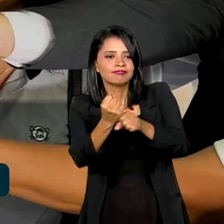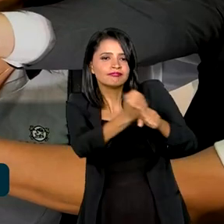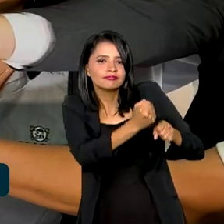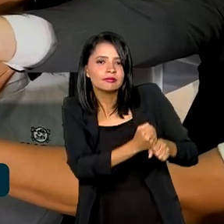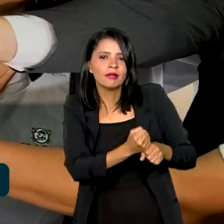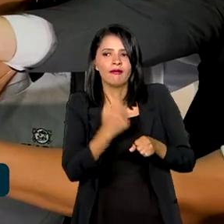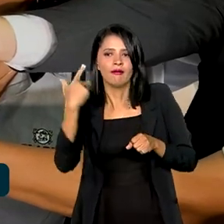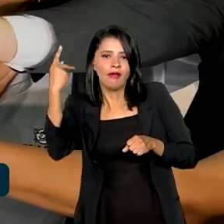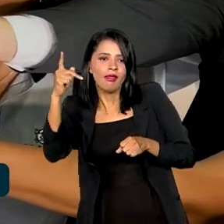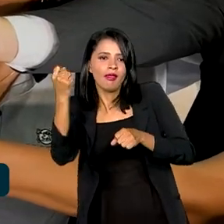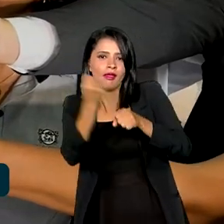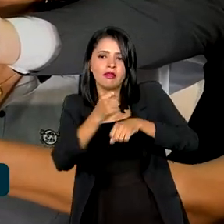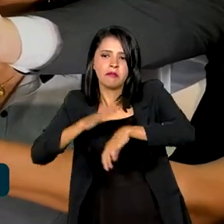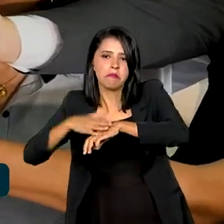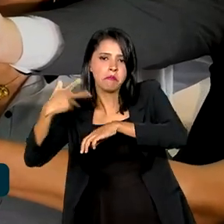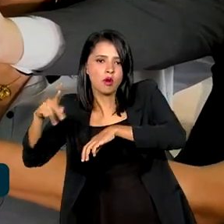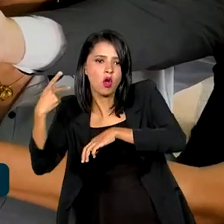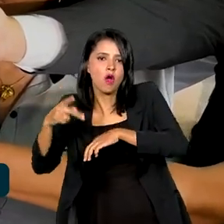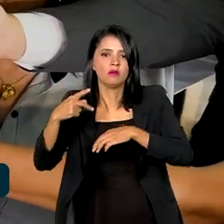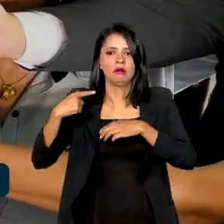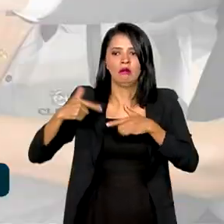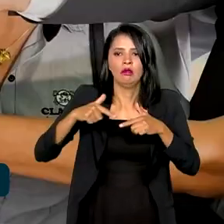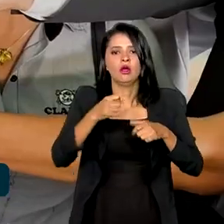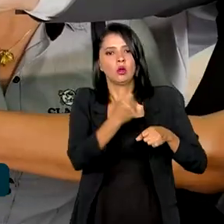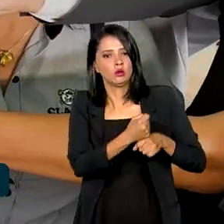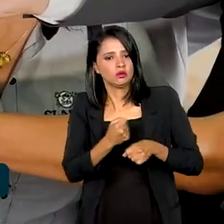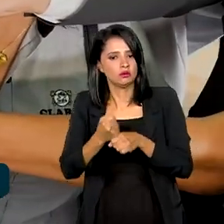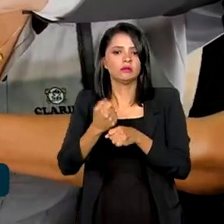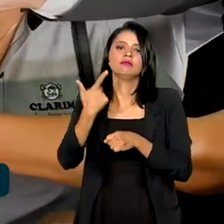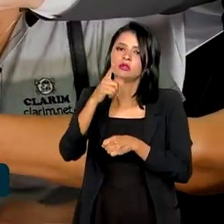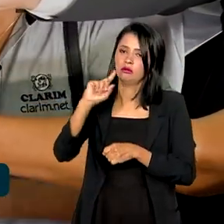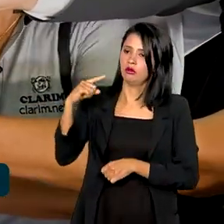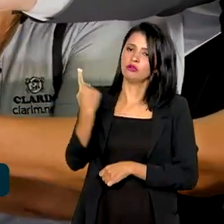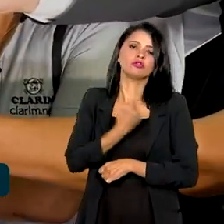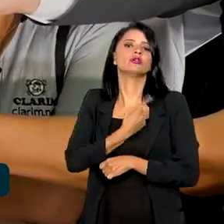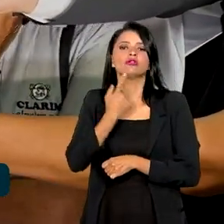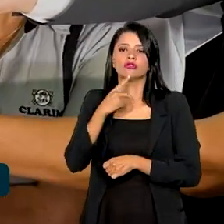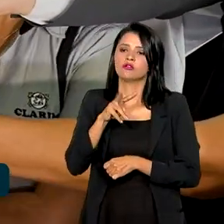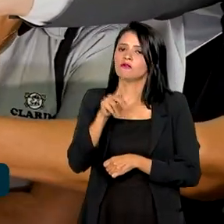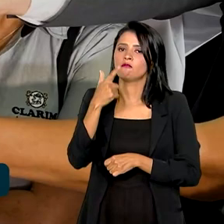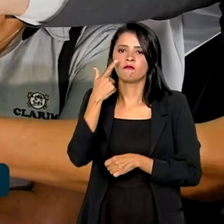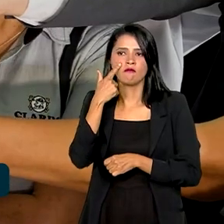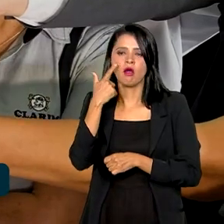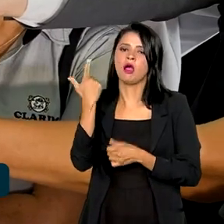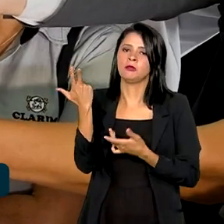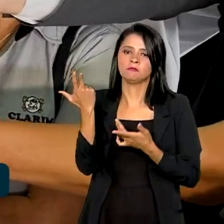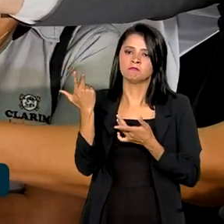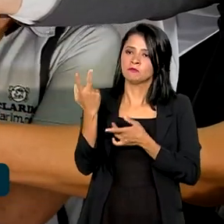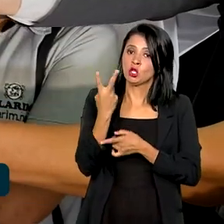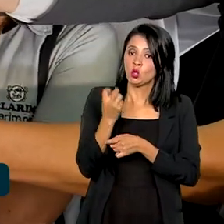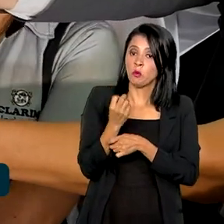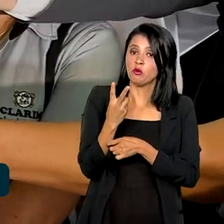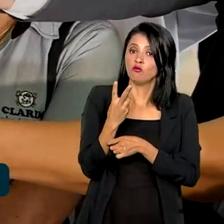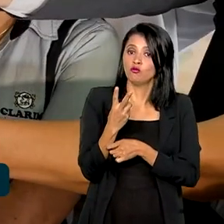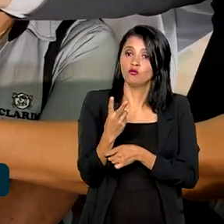mesmo ela construindo essas unidades habitacionais. Com isso, a gente encerra o ciclo de